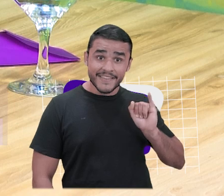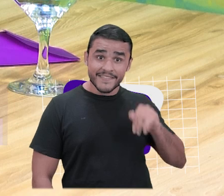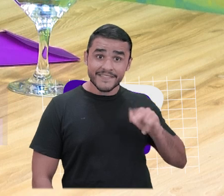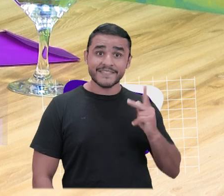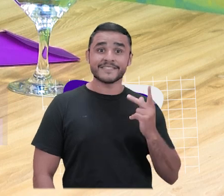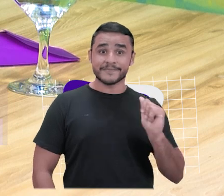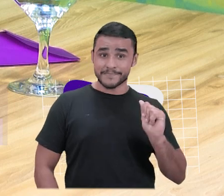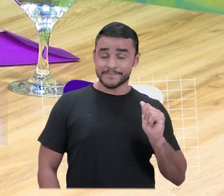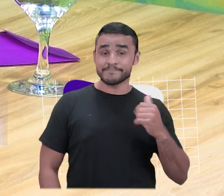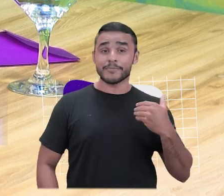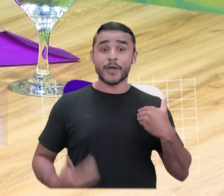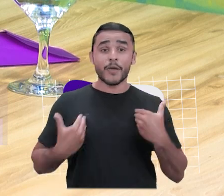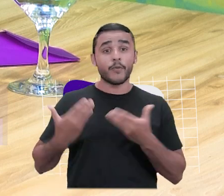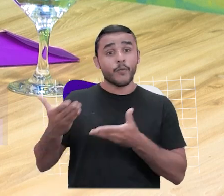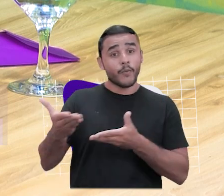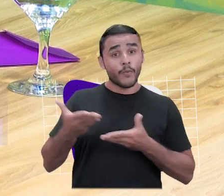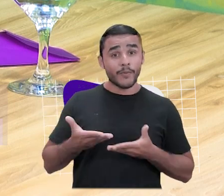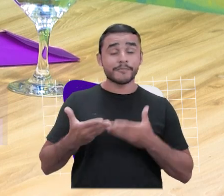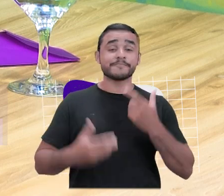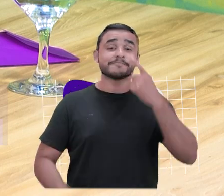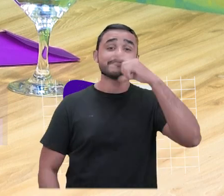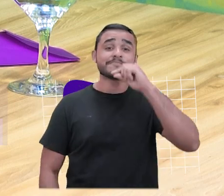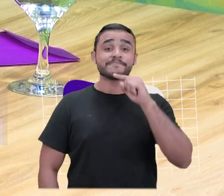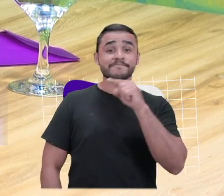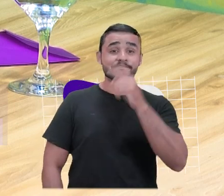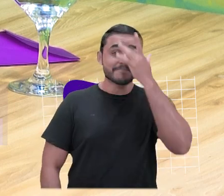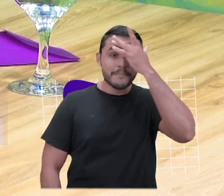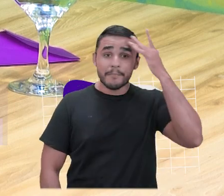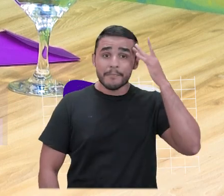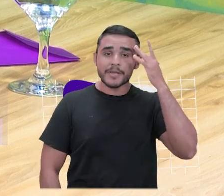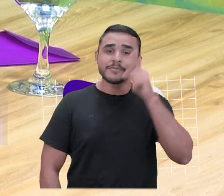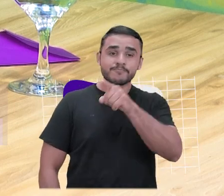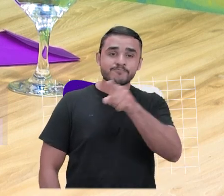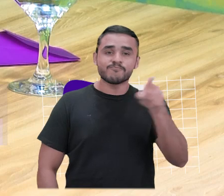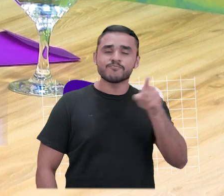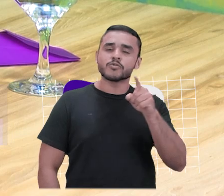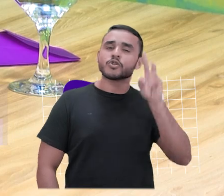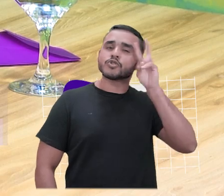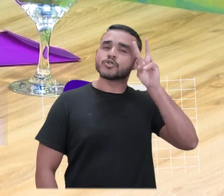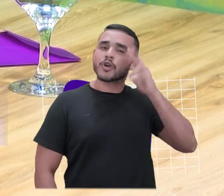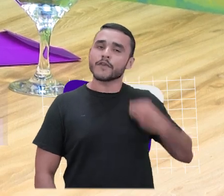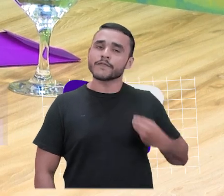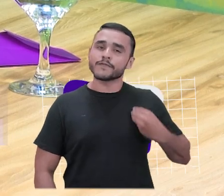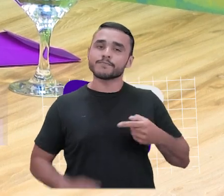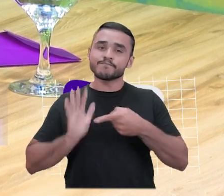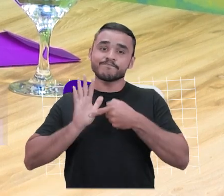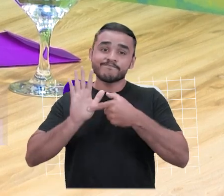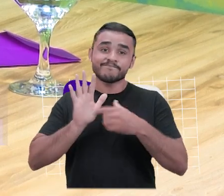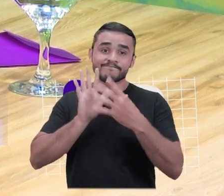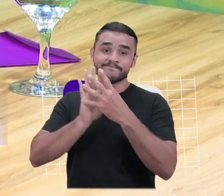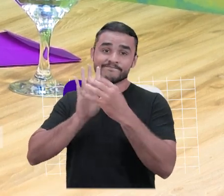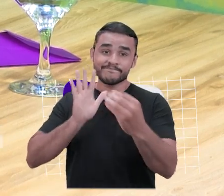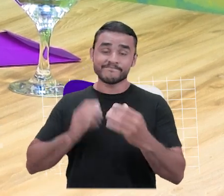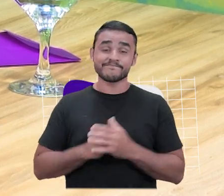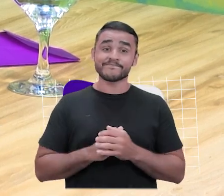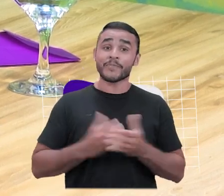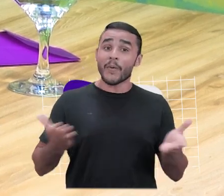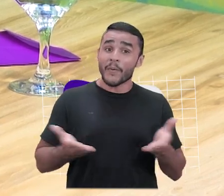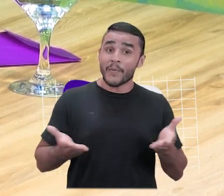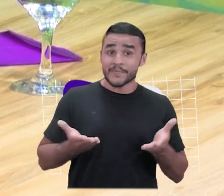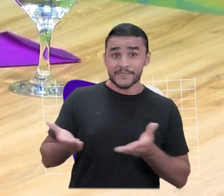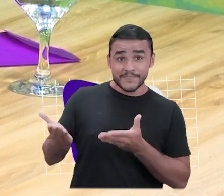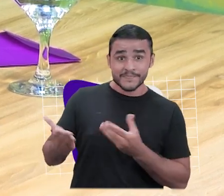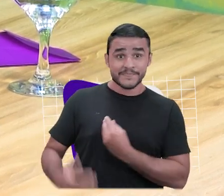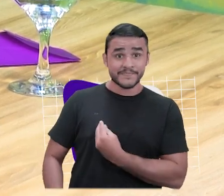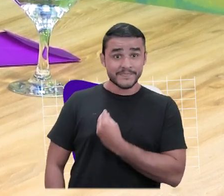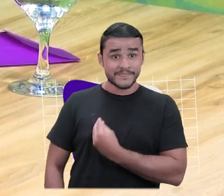trago aqui pessoas com histórias inspiradoras para todos nós. E é com muita honra que hoje eu estou